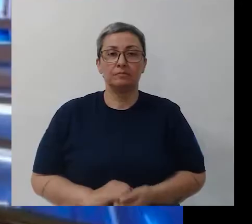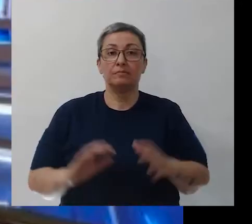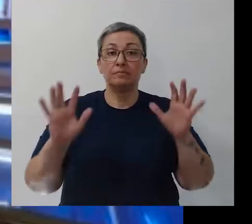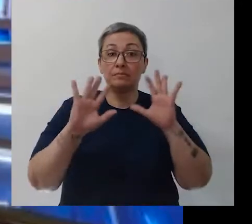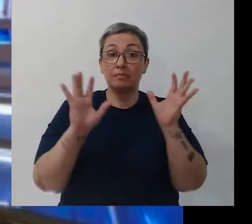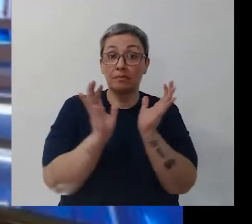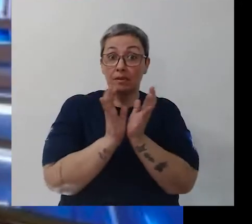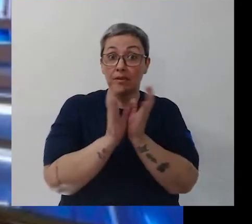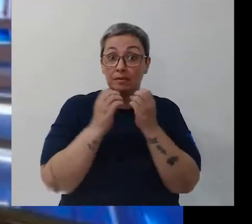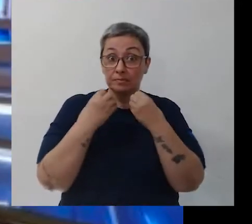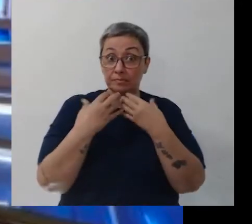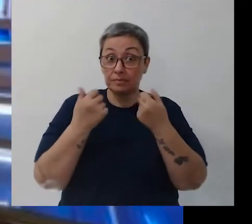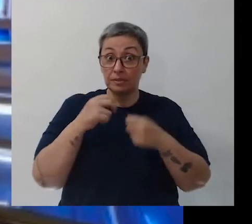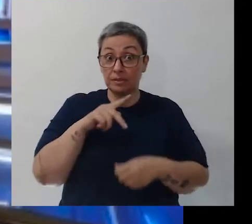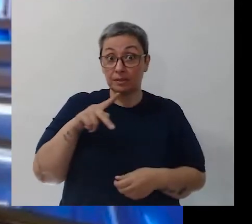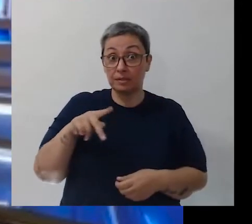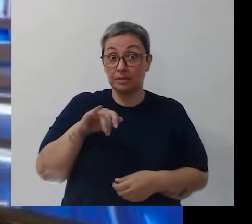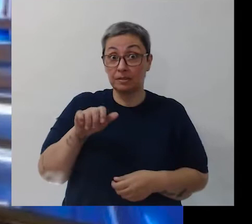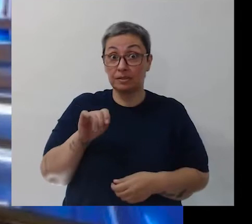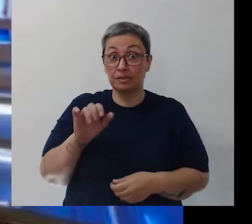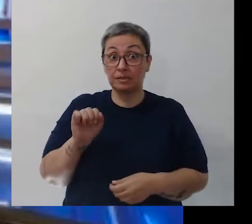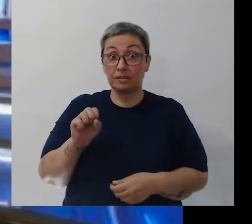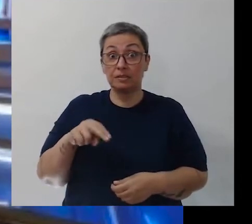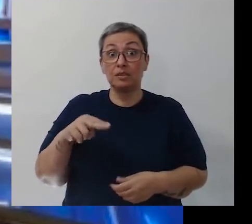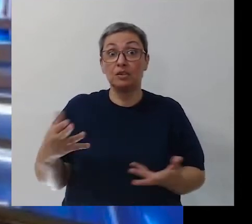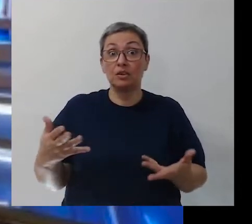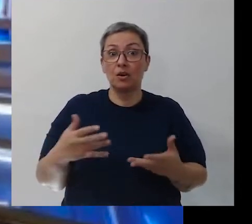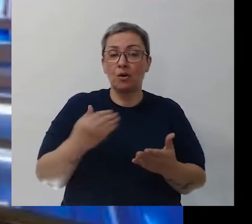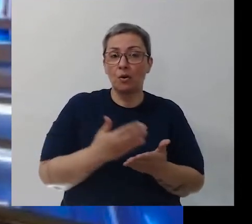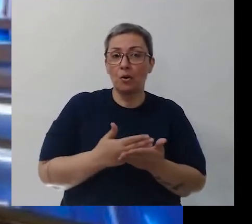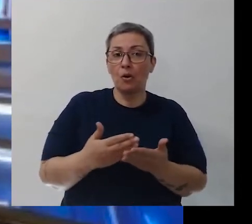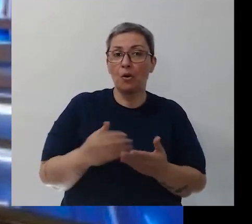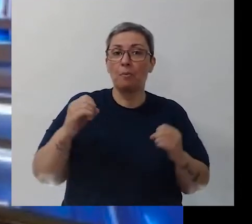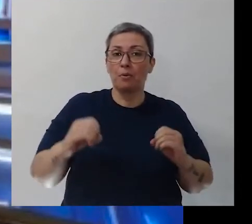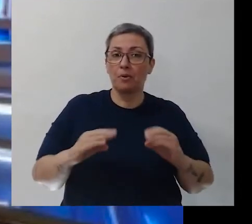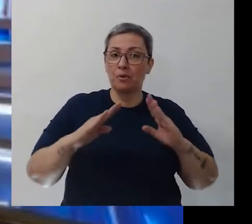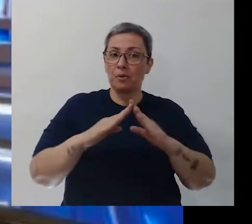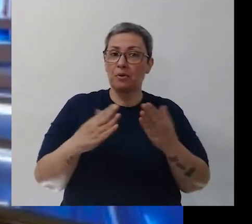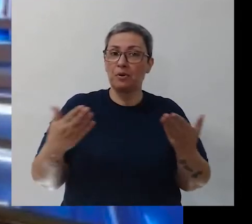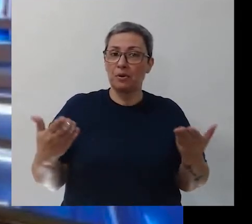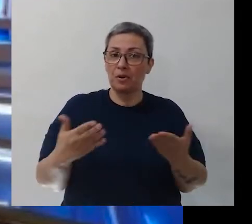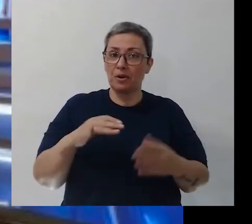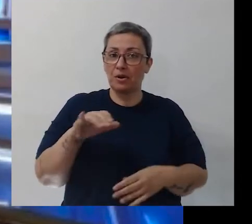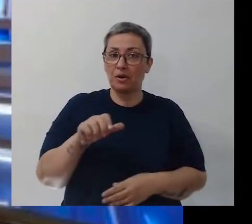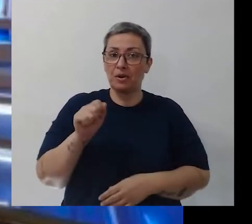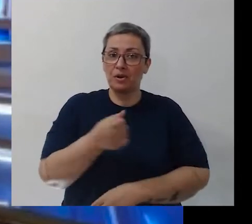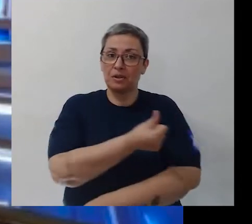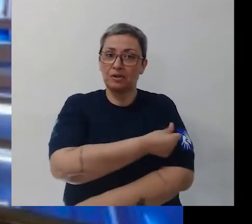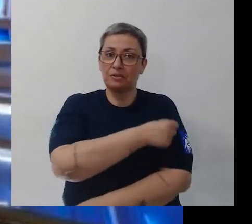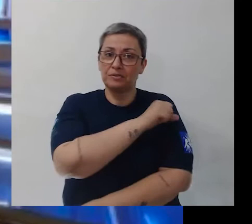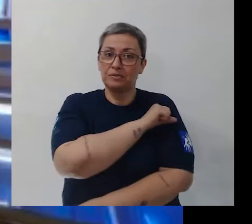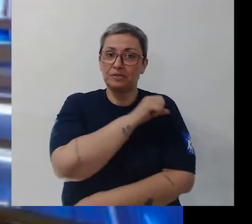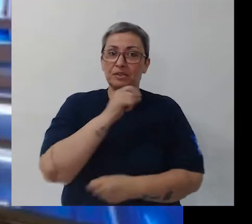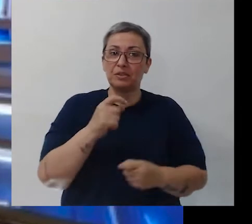Olá pessoal, tudo bem com vocês? Eu sou o professor Jefferson e estamos iniciando mais um programa Saberes em Casa para o ciclo 2.